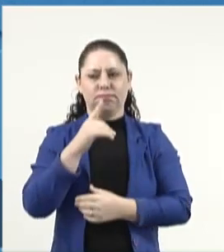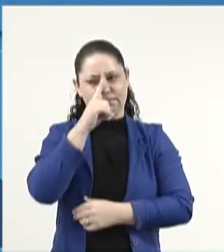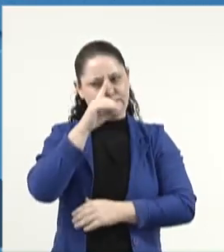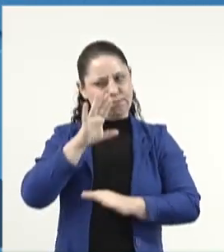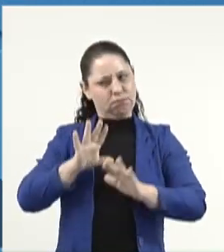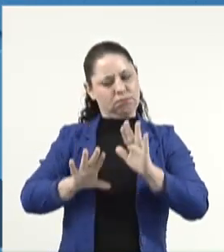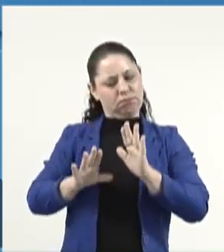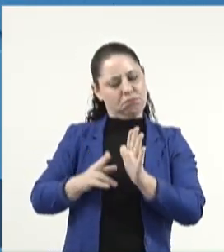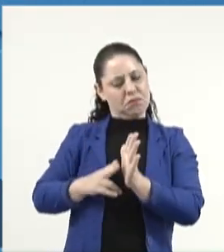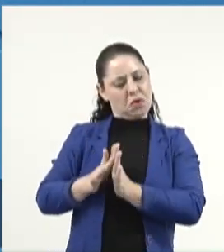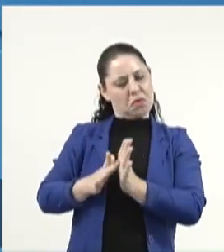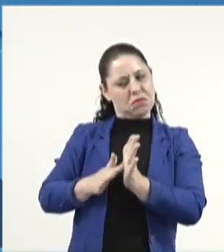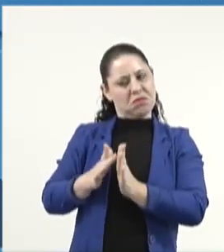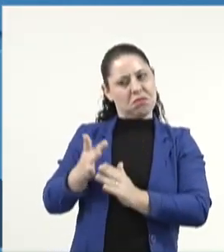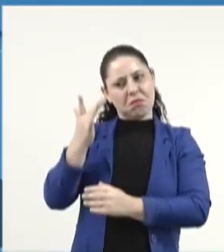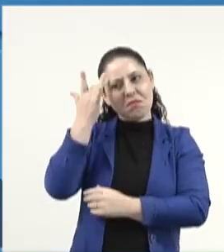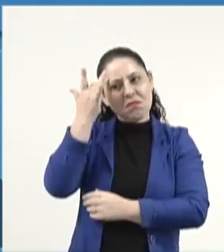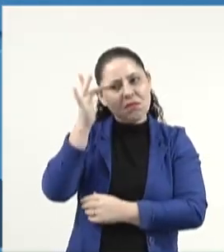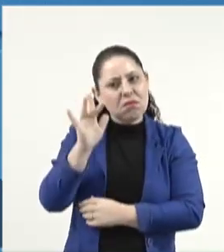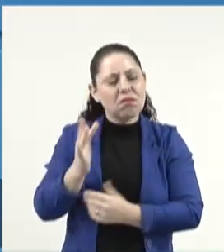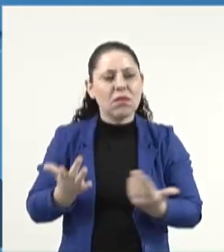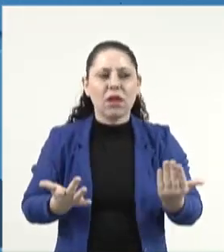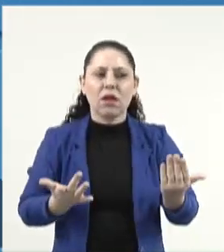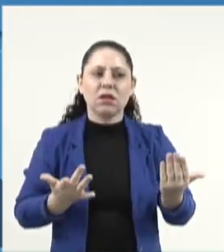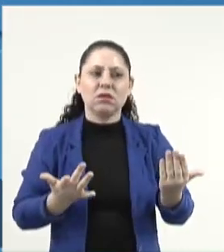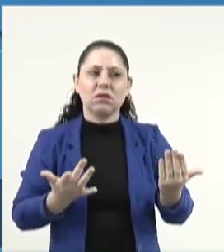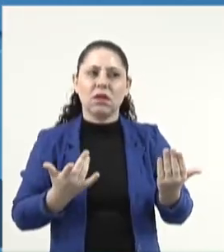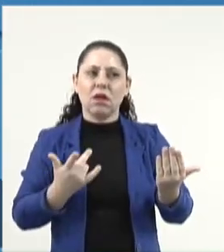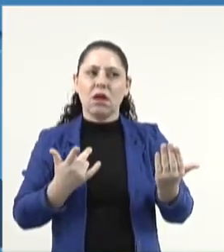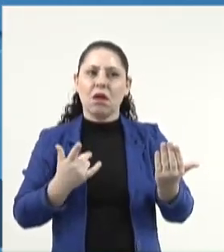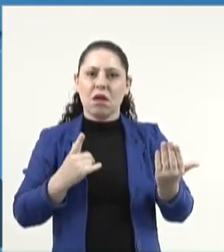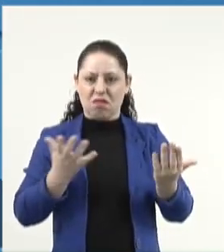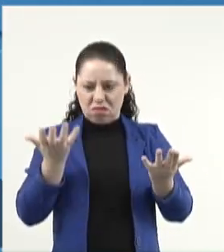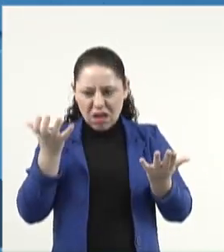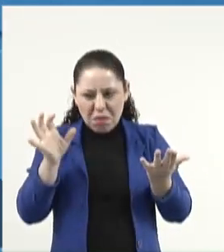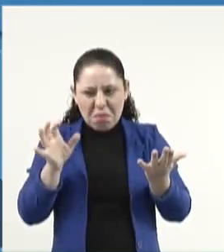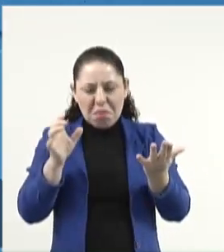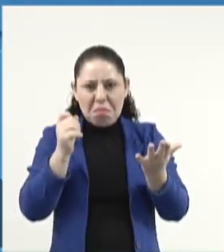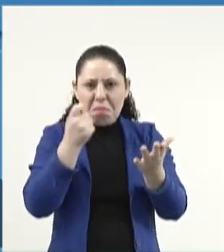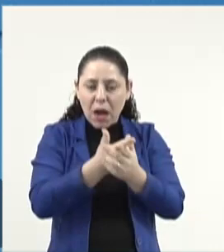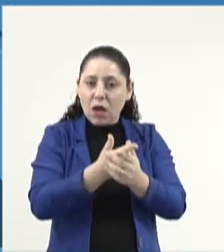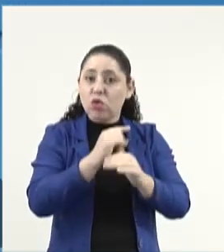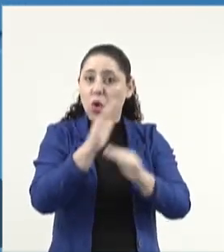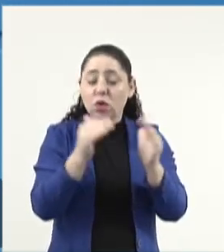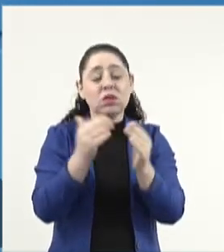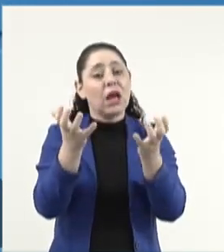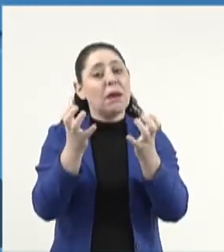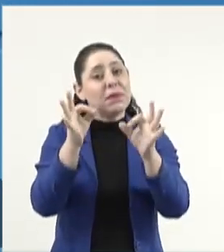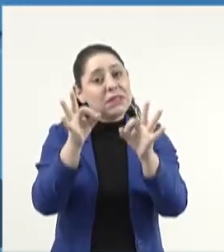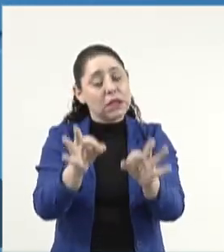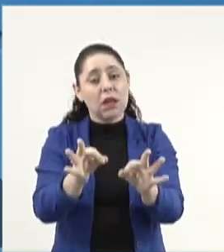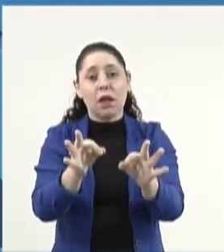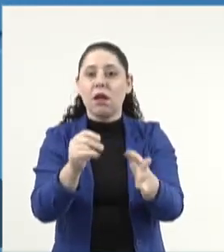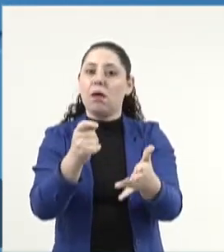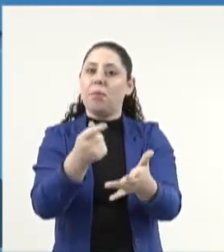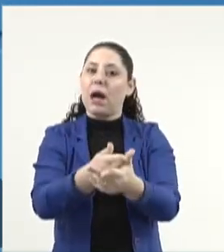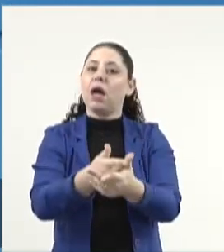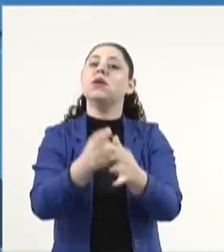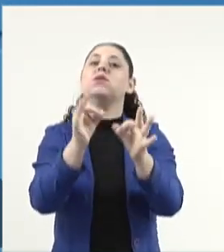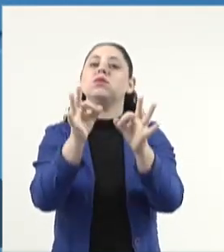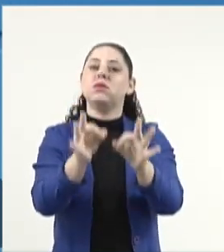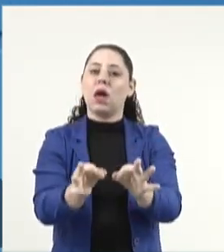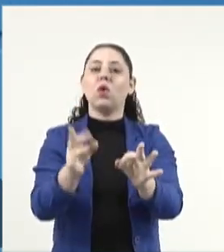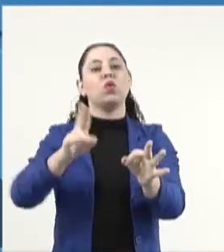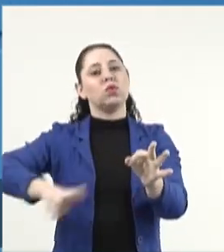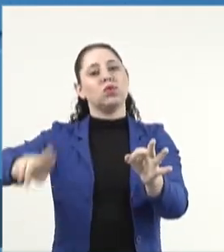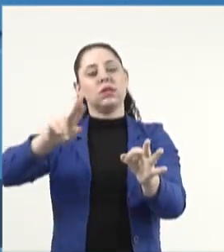desconfianças que as pessoas têm, deputado Pedro Kemp. Ninguém quer deixar de pagar energia, mas todo mundo tem a certeza de que o medidor,